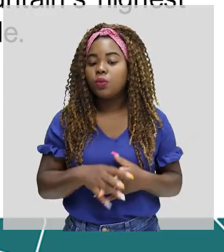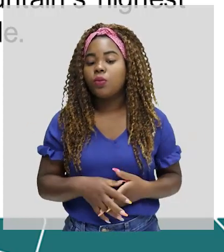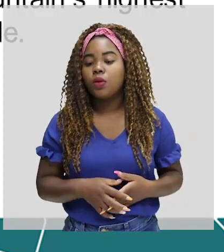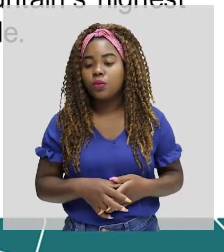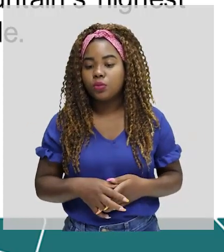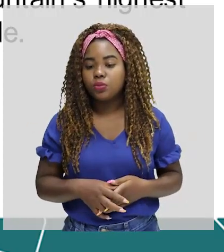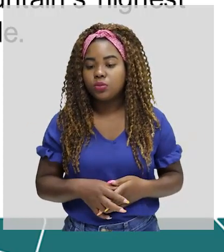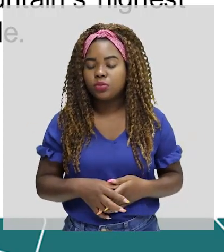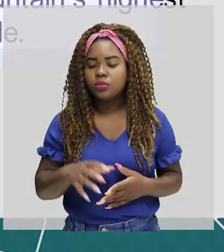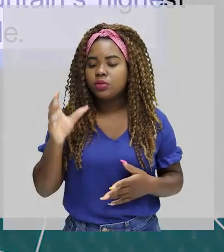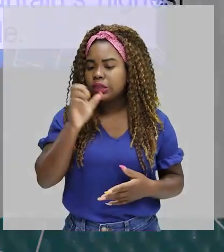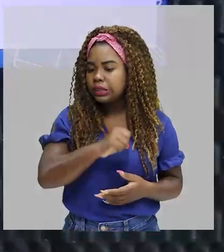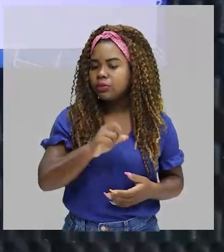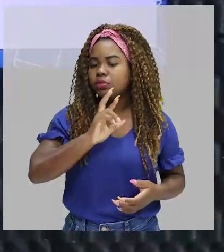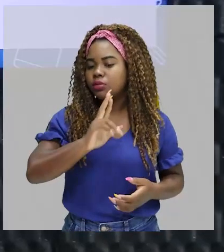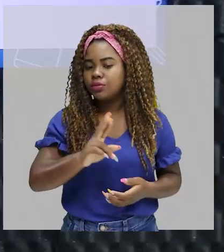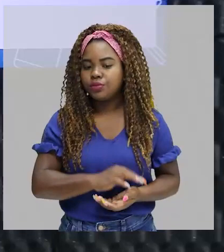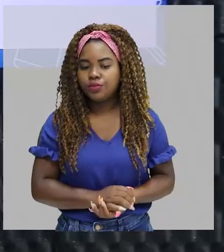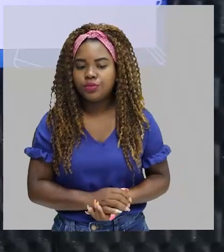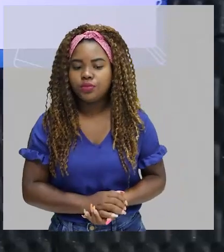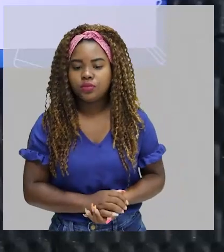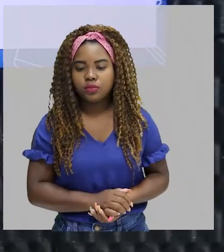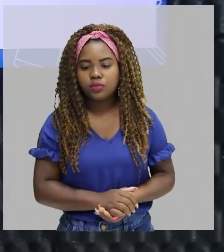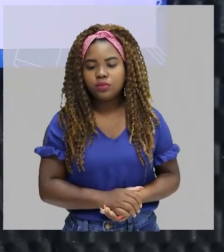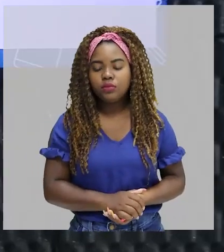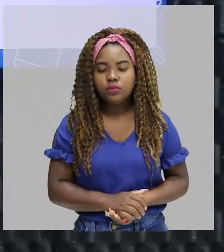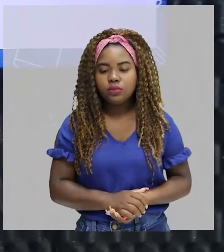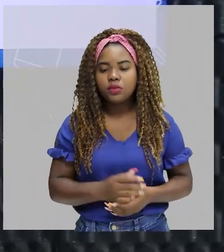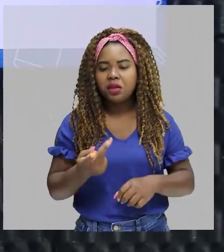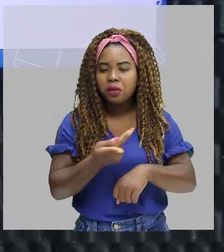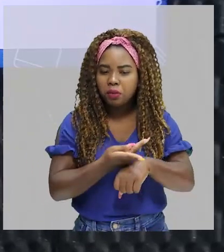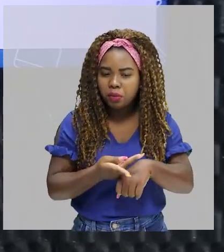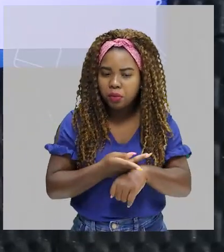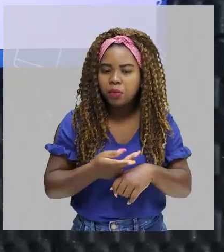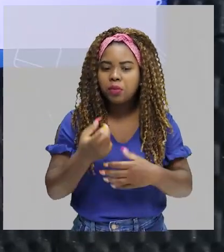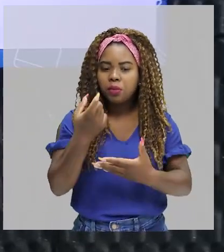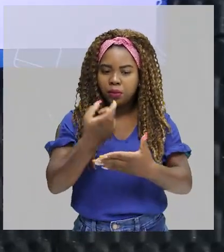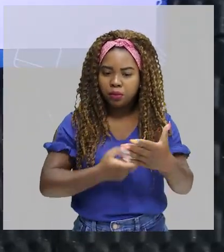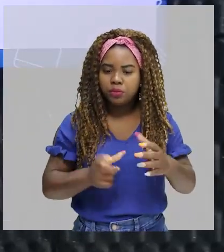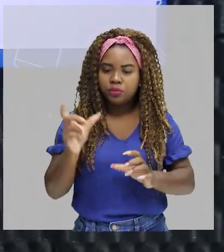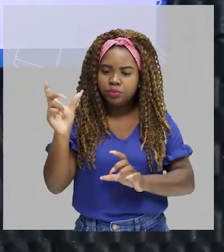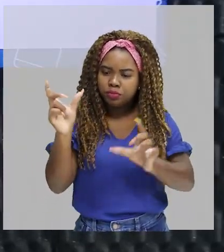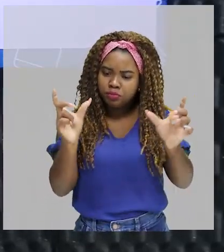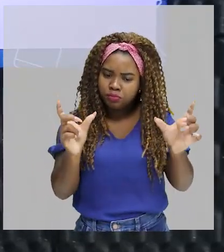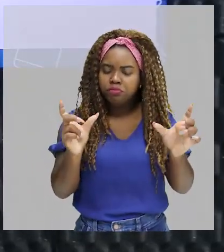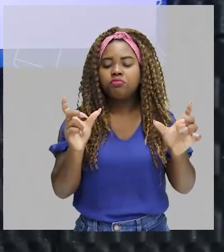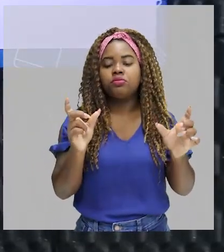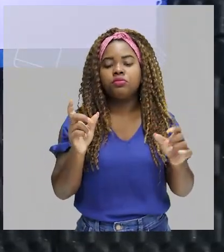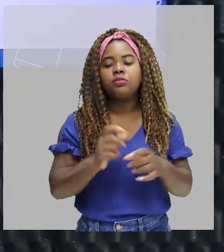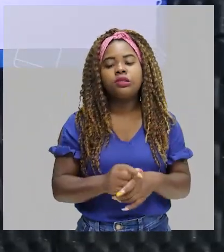forma mais rápida de eu responder essa questão? Procurar no texto essas palavras e tentar